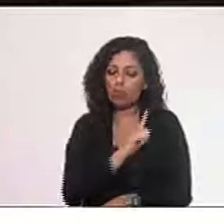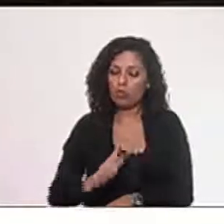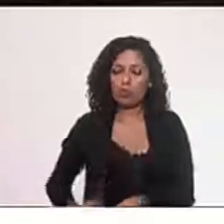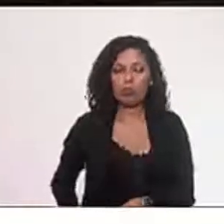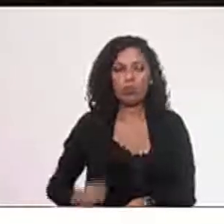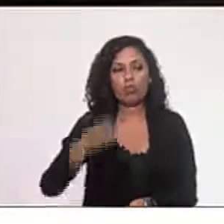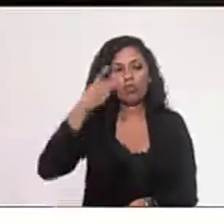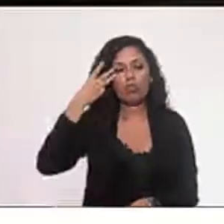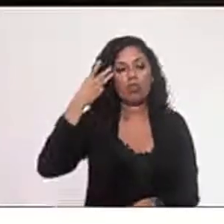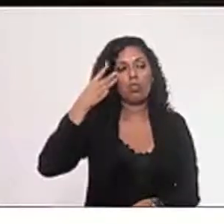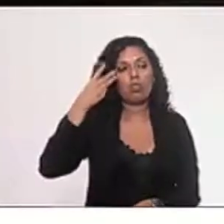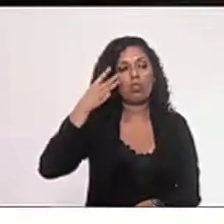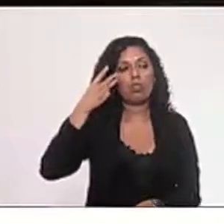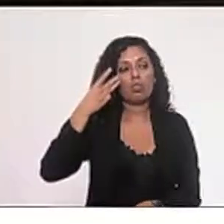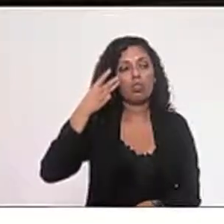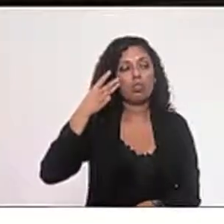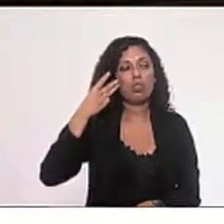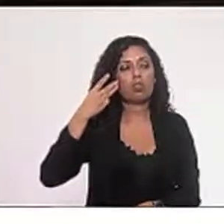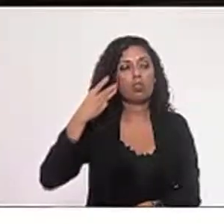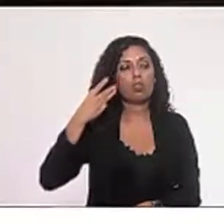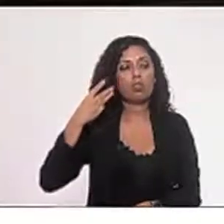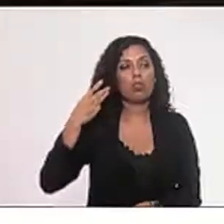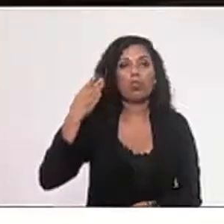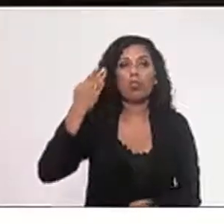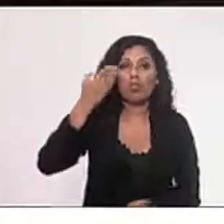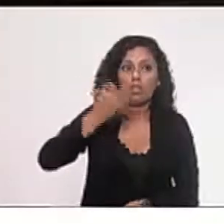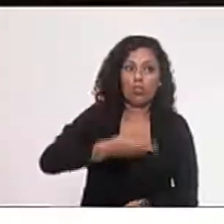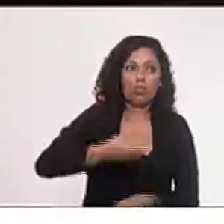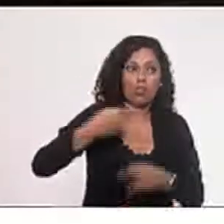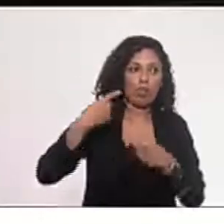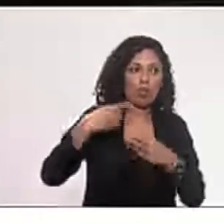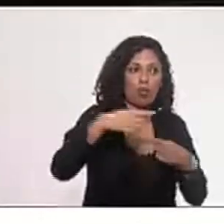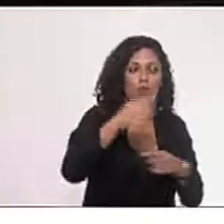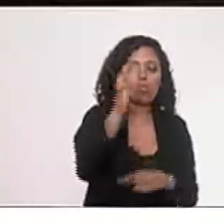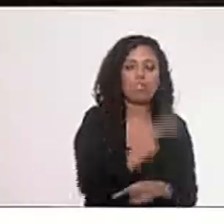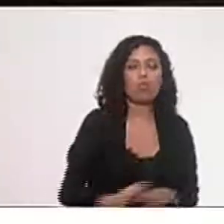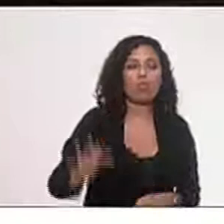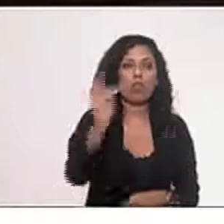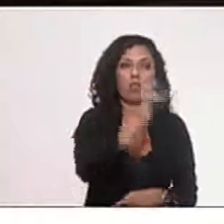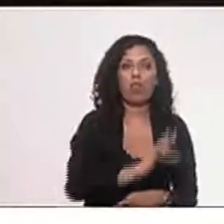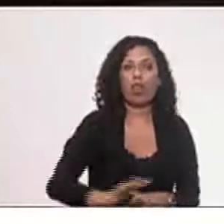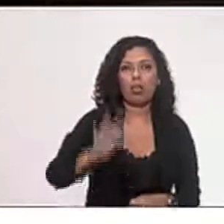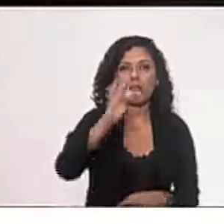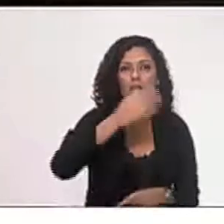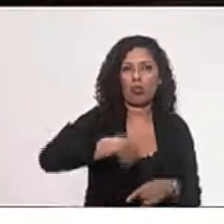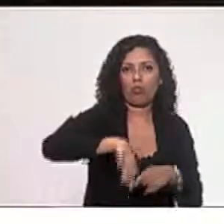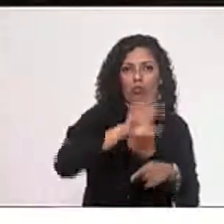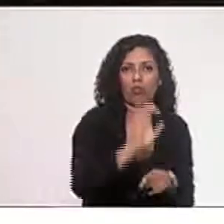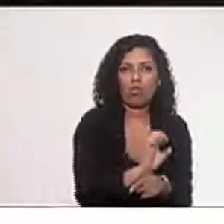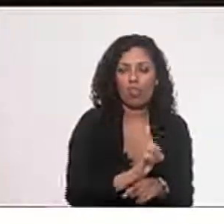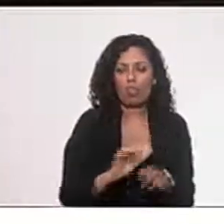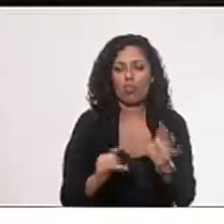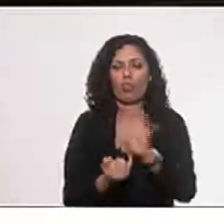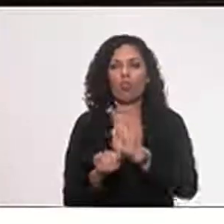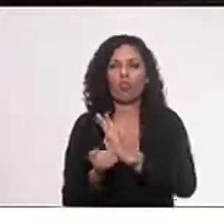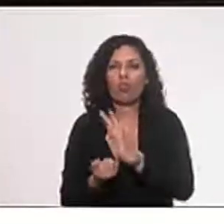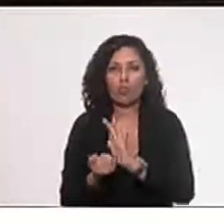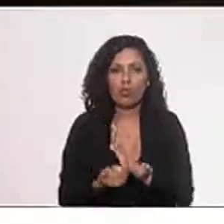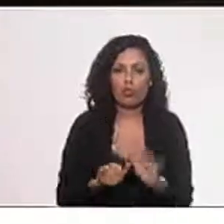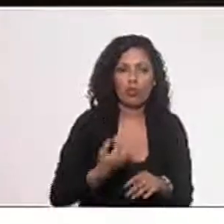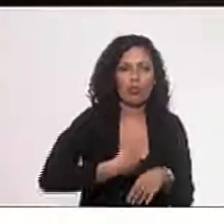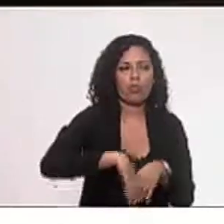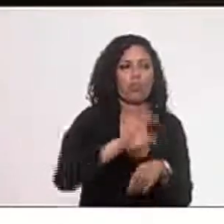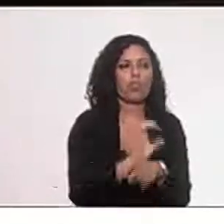sobre os ataques que desmontam as universidades federais e nos institutos federais sediados no rio de janeiro